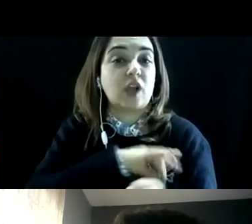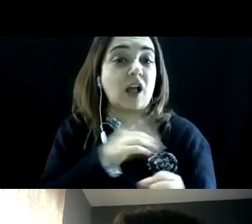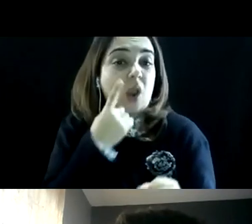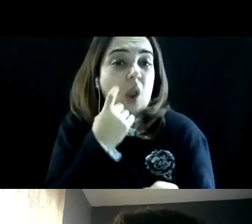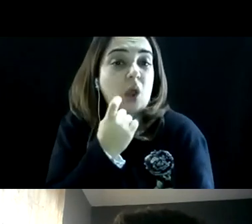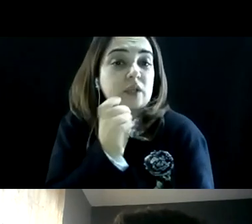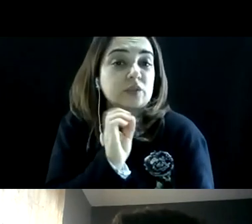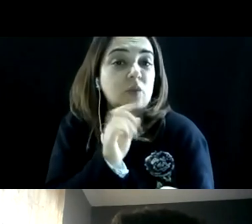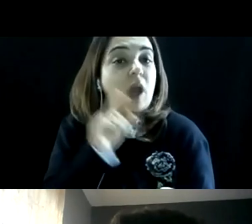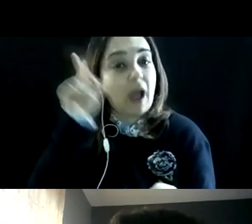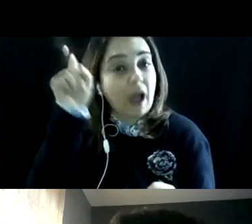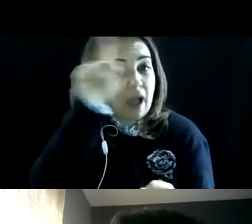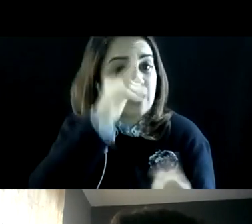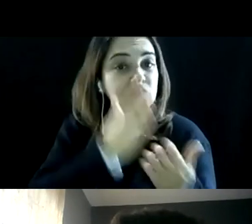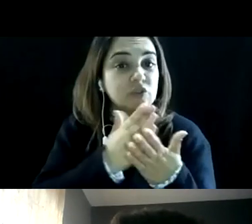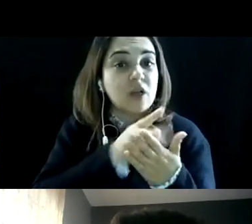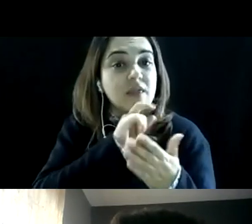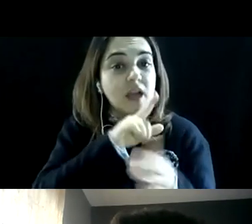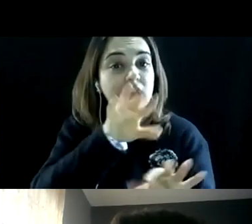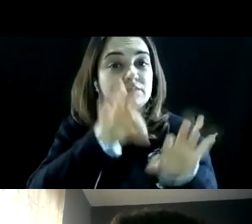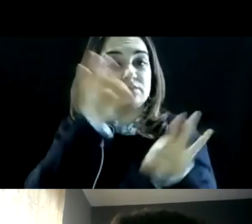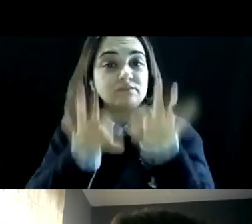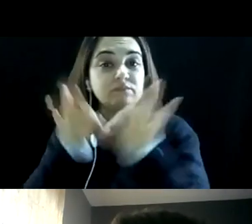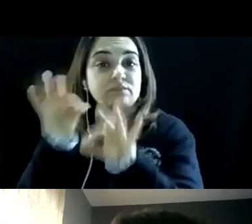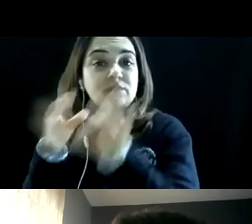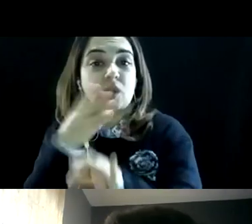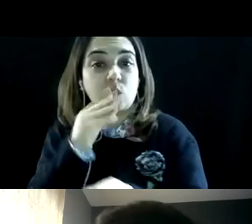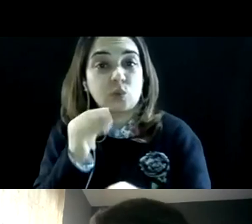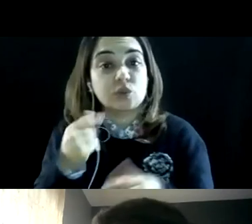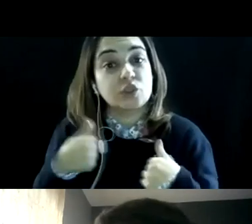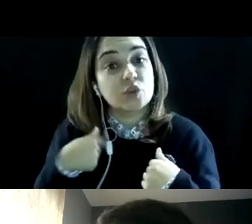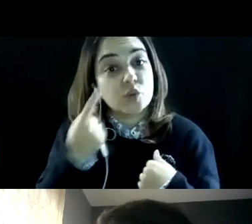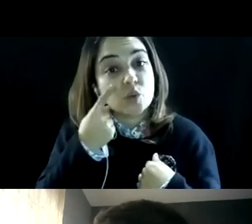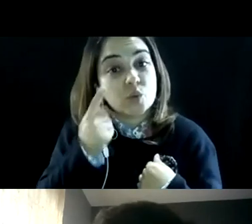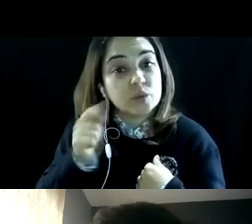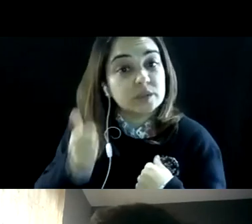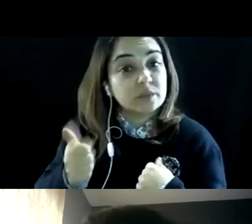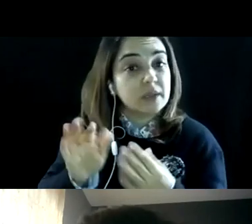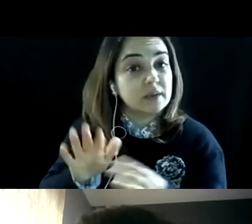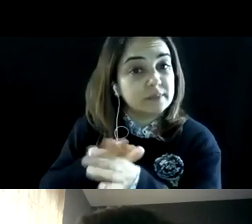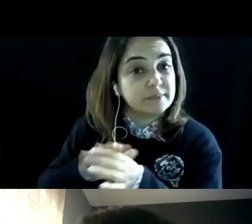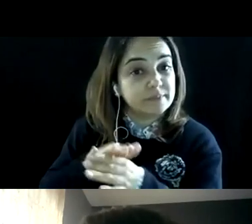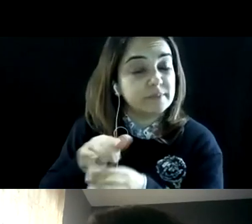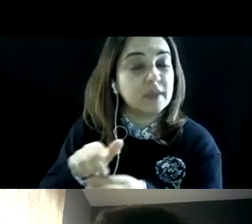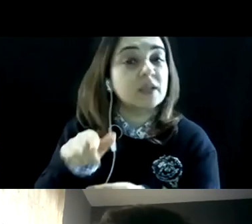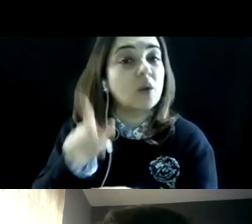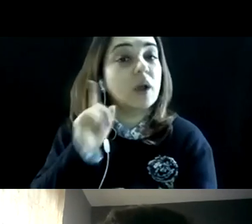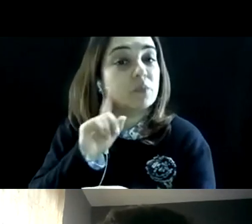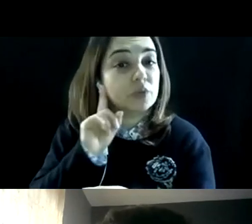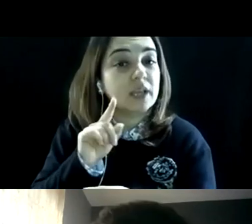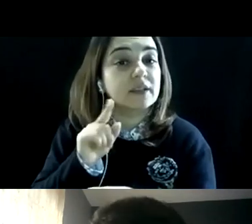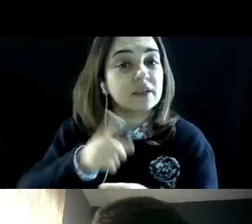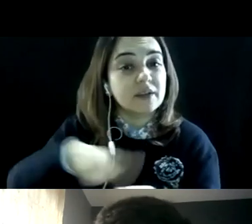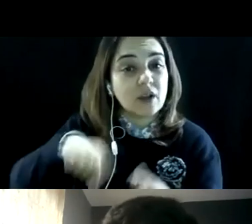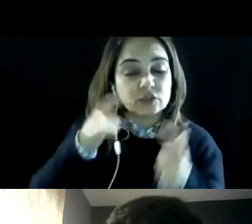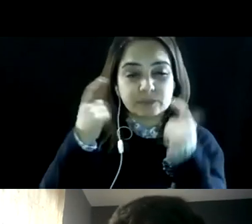escolhem os alunos, que conseguem fazê-lo, mas eu essa realidade não conheço bem. Tendo em conta esta questão, era então importante nós refletirmos